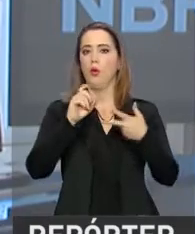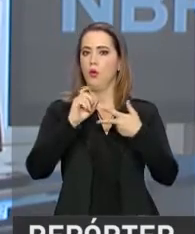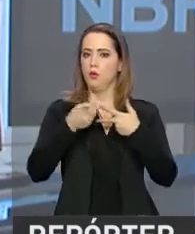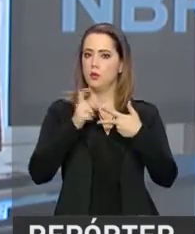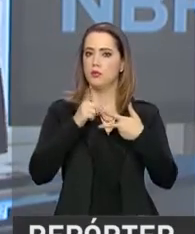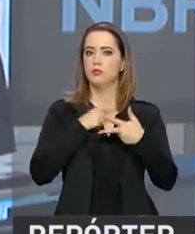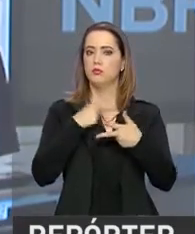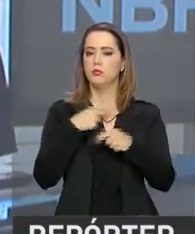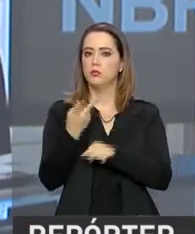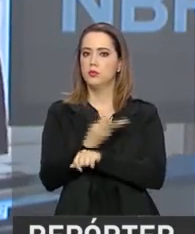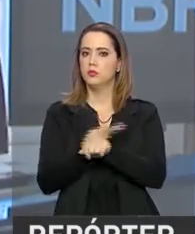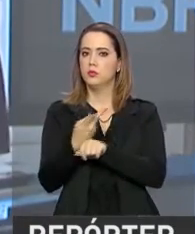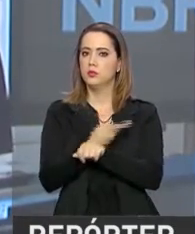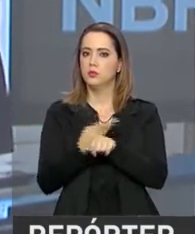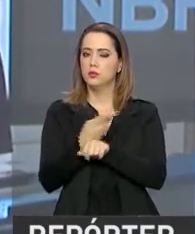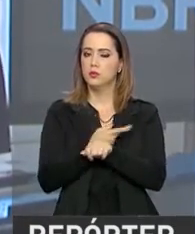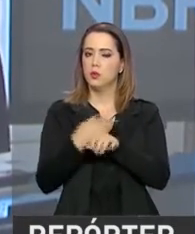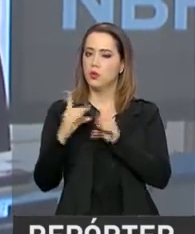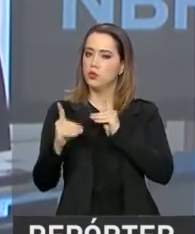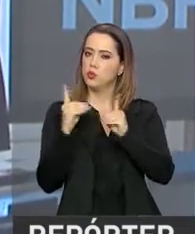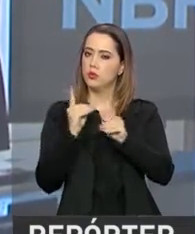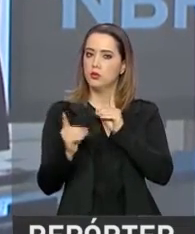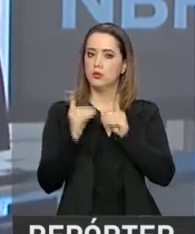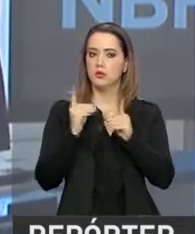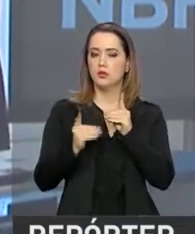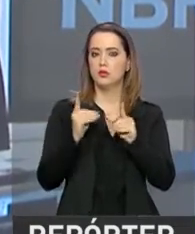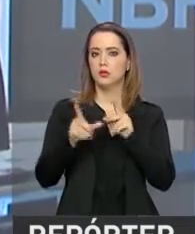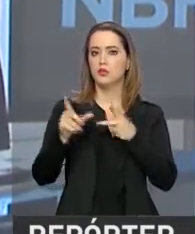vez mais afinar o diálogo com o Legislativo,